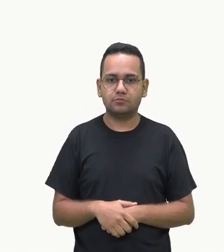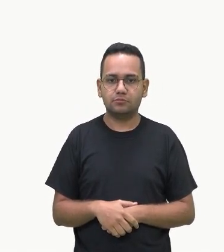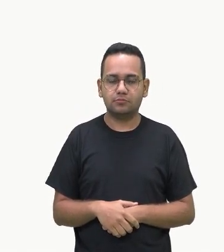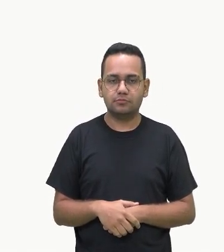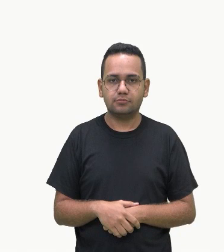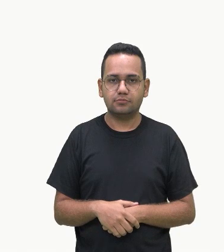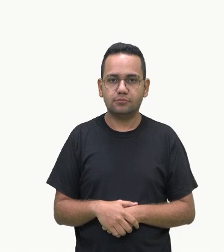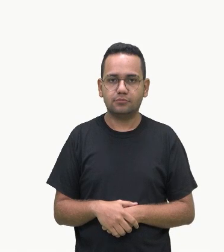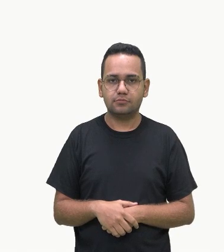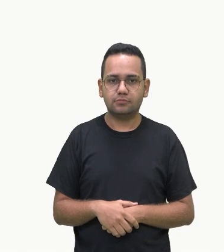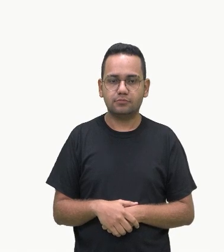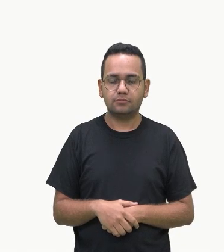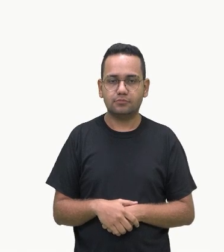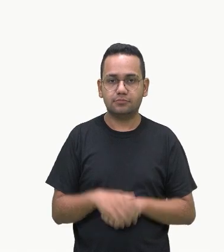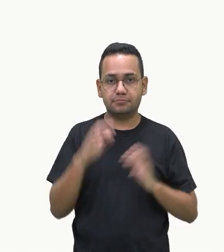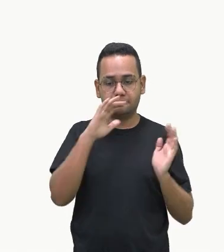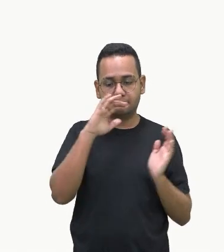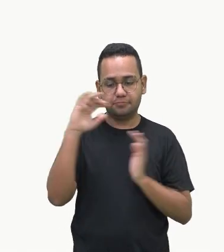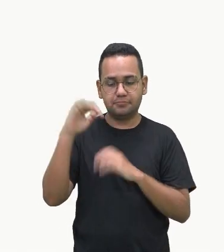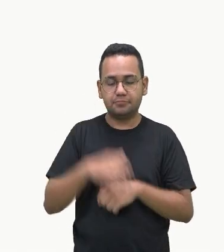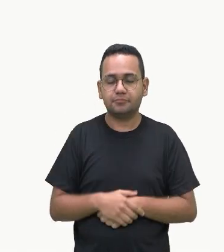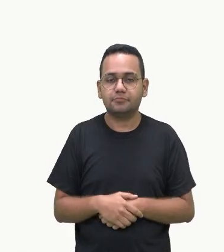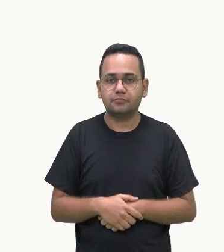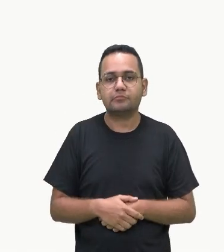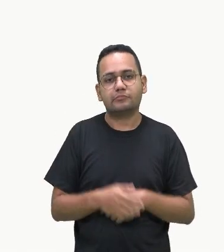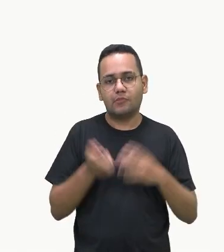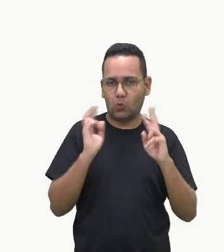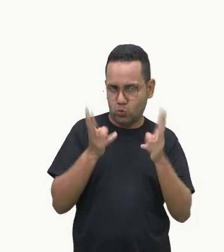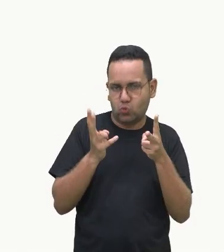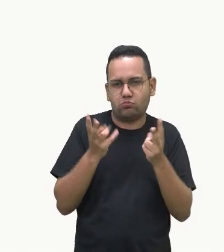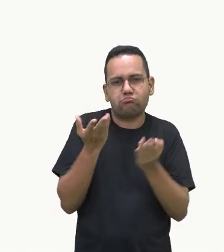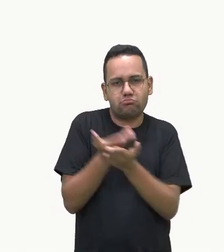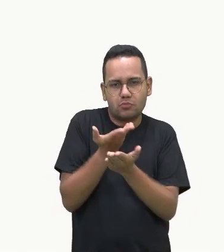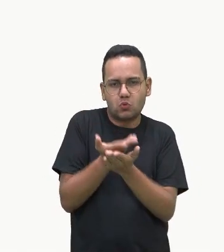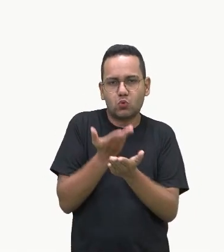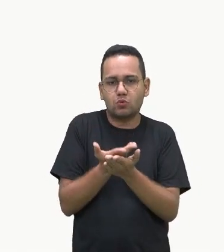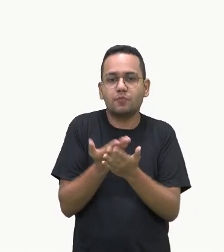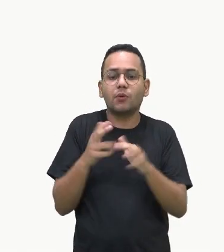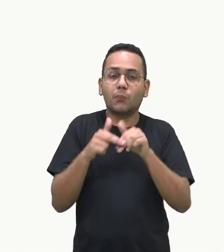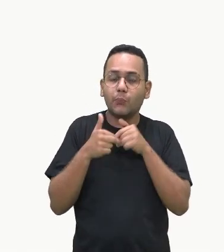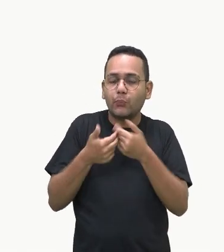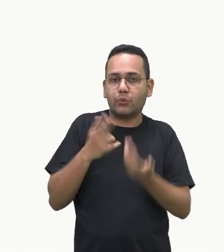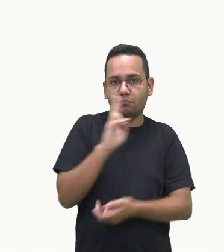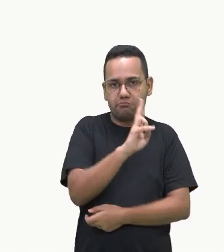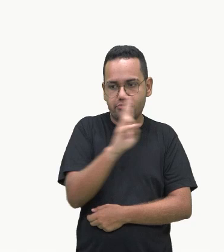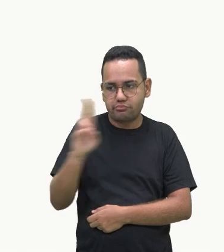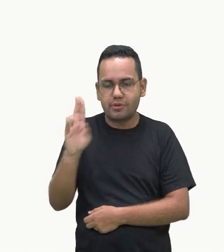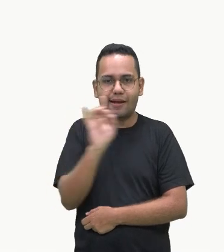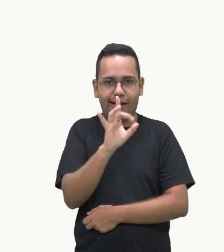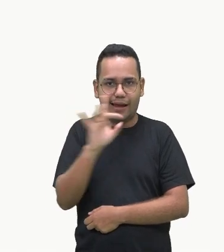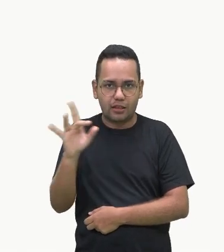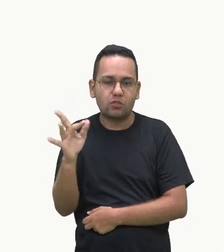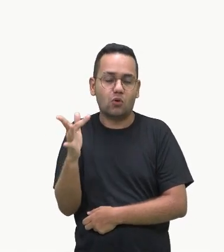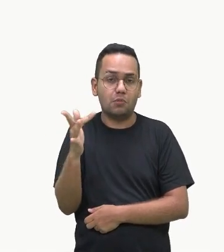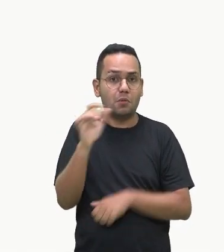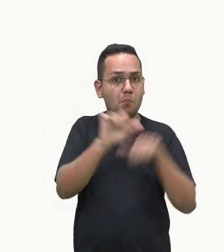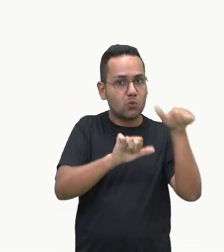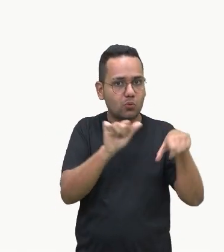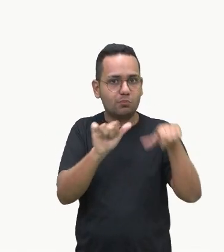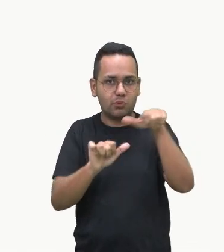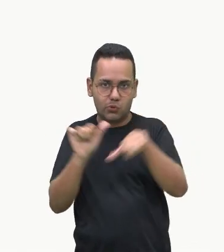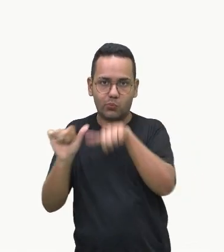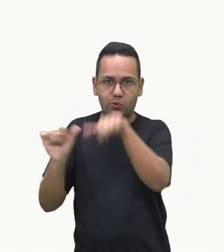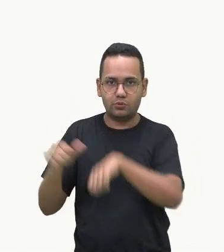dos polígonos, vocês perceberam que o nome aí, né, de cada polígono apresentado aos senhores mudou. O primeiro